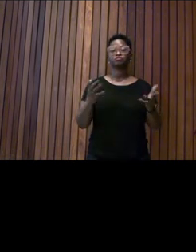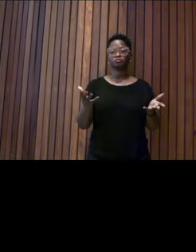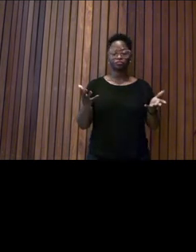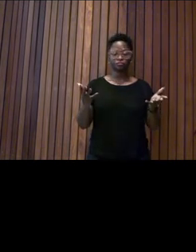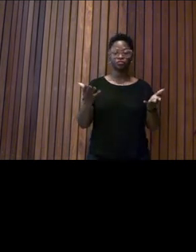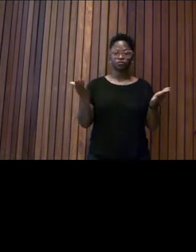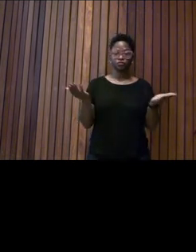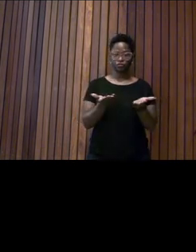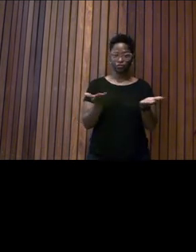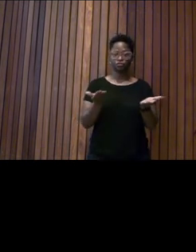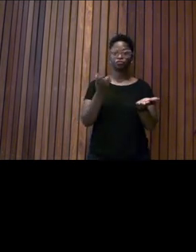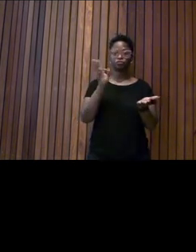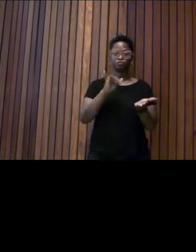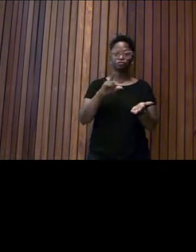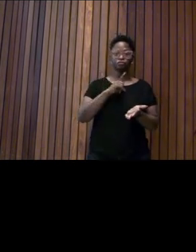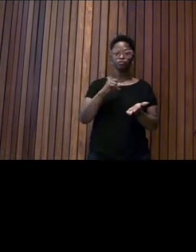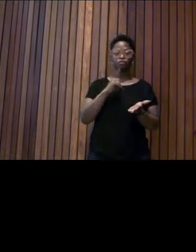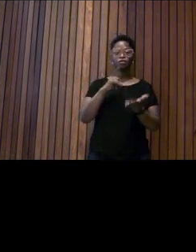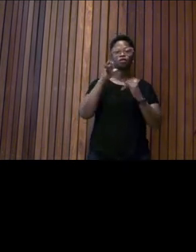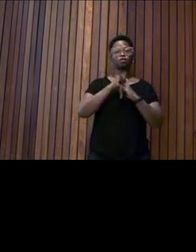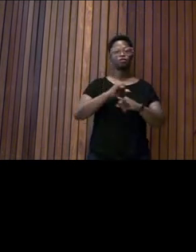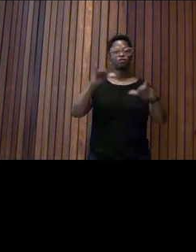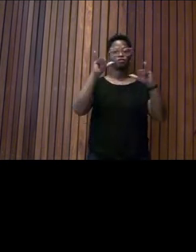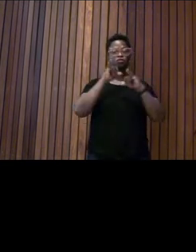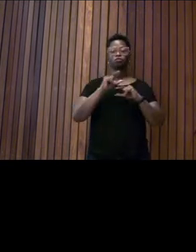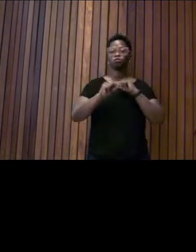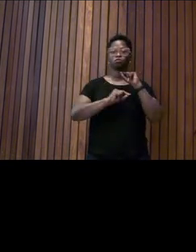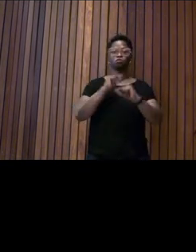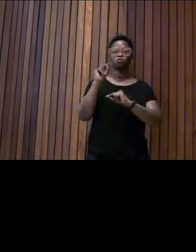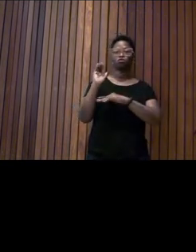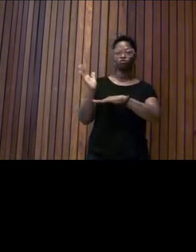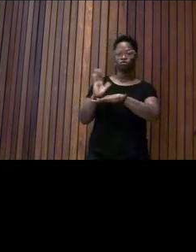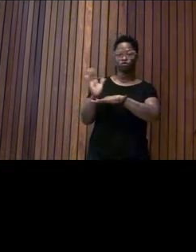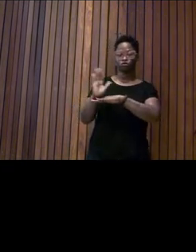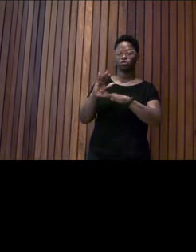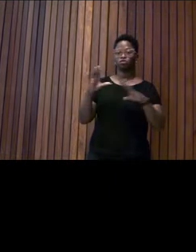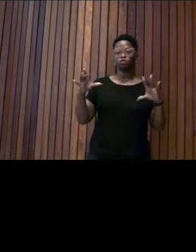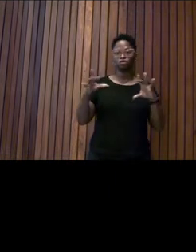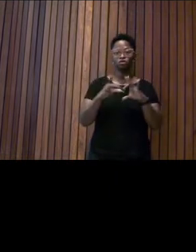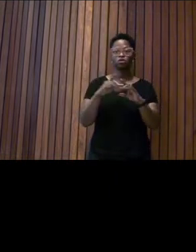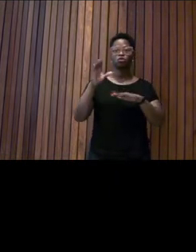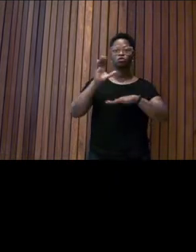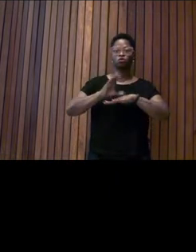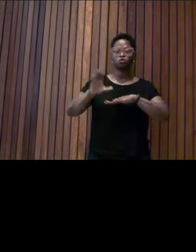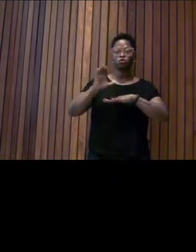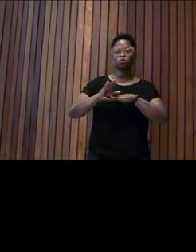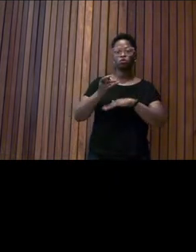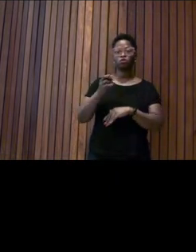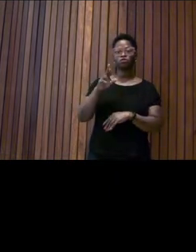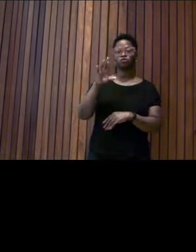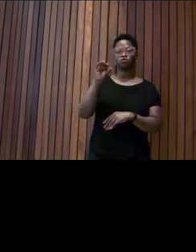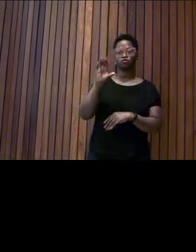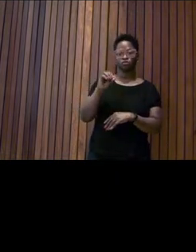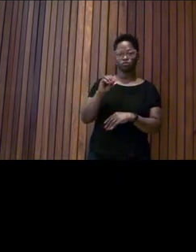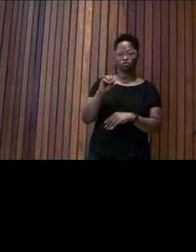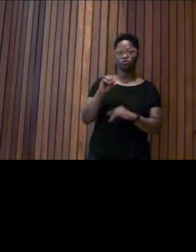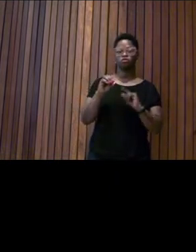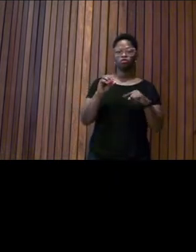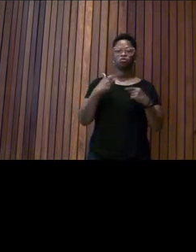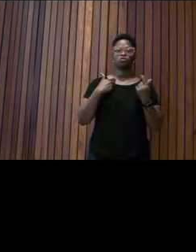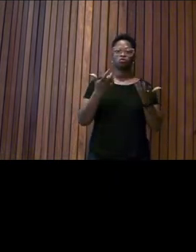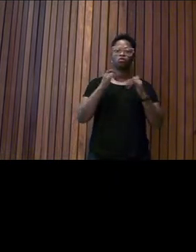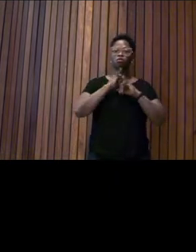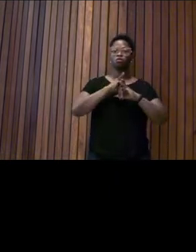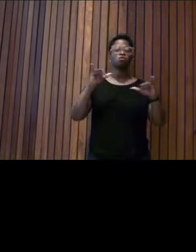E agora a gente vai ter, então, né, o lançamento, né, dos vídeos que são relacionados ao curso de afresco, do qual eu queria